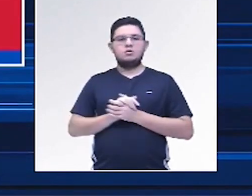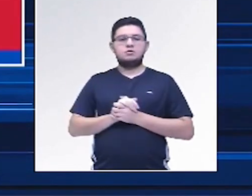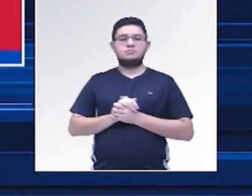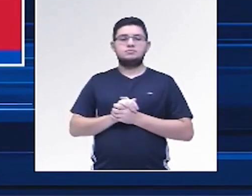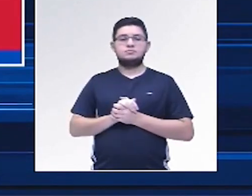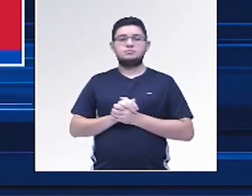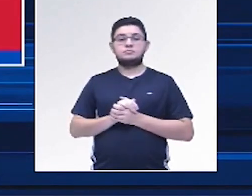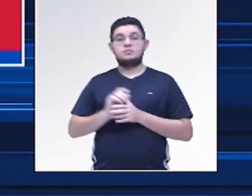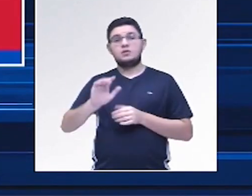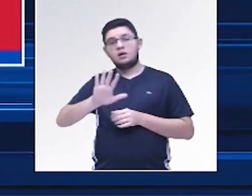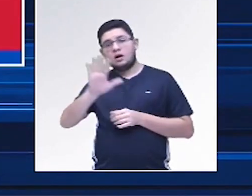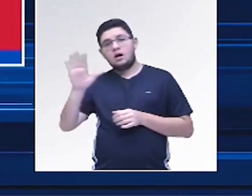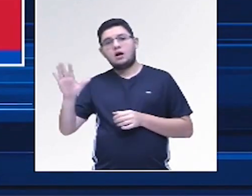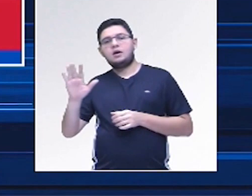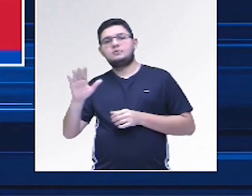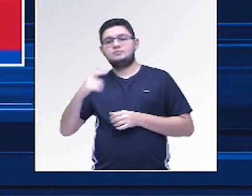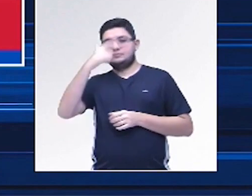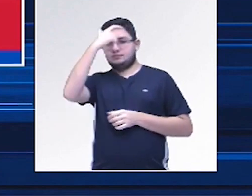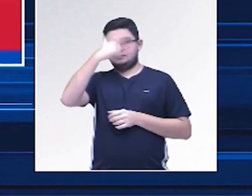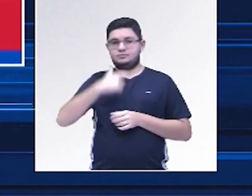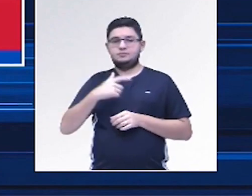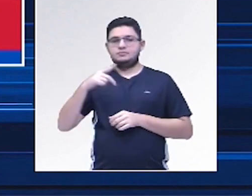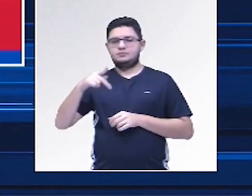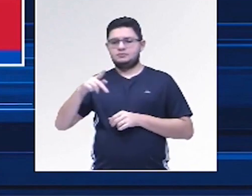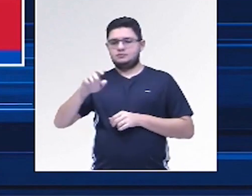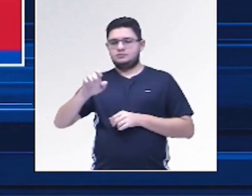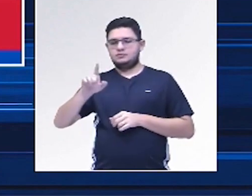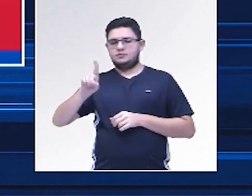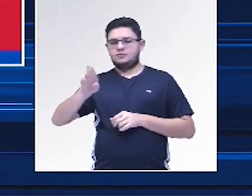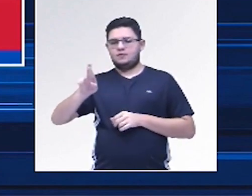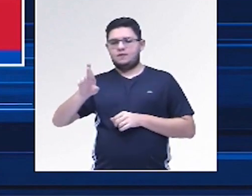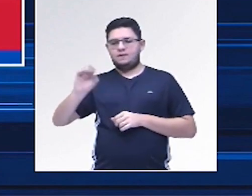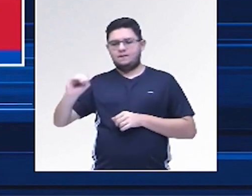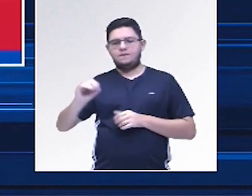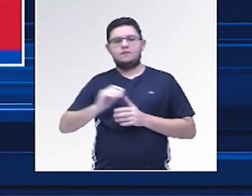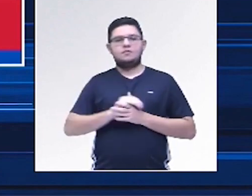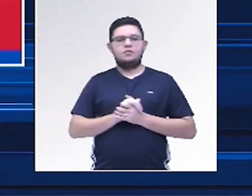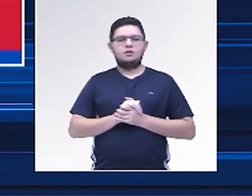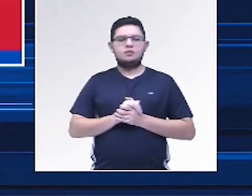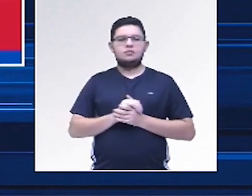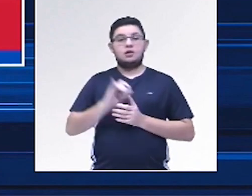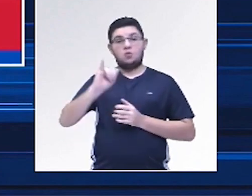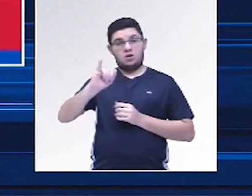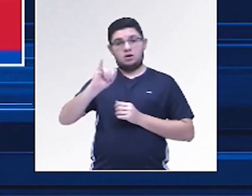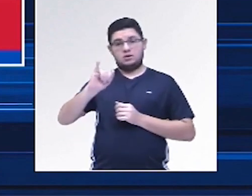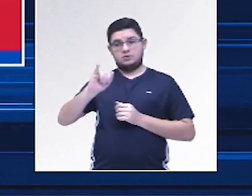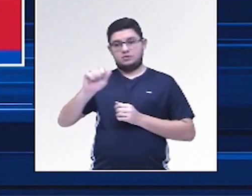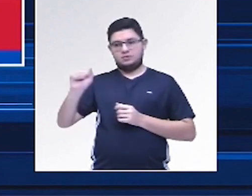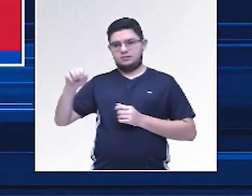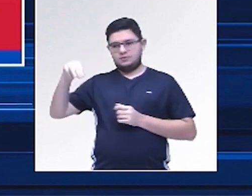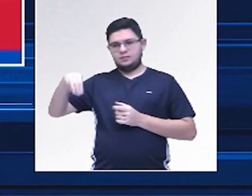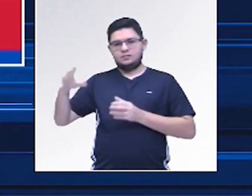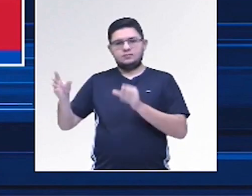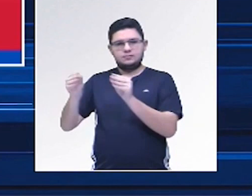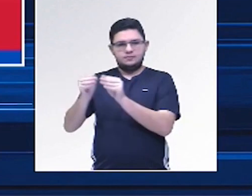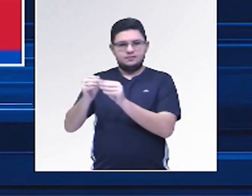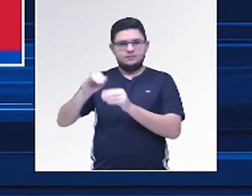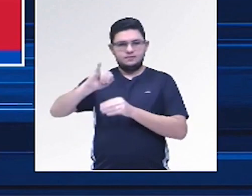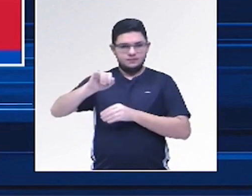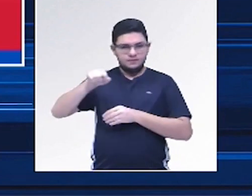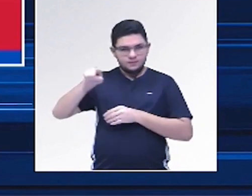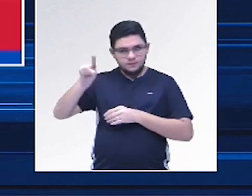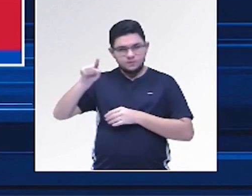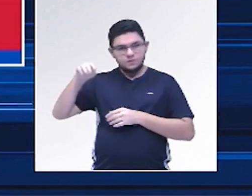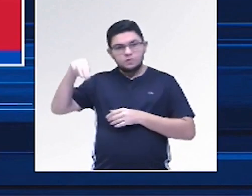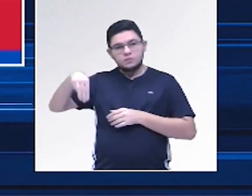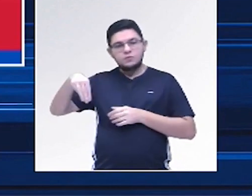Pedro. I'm Pedro. Então, forma contraída aí do sujeito eu com o verbo to be am. Hi, I'm